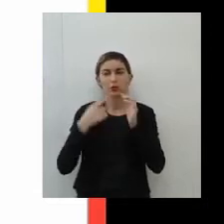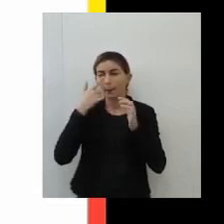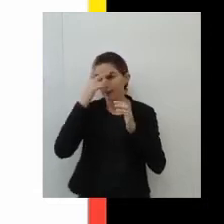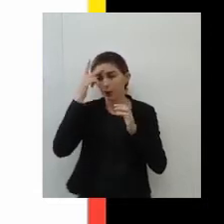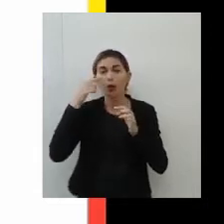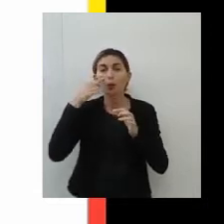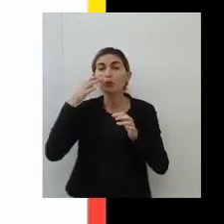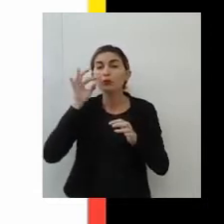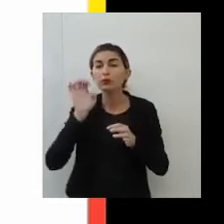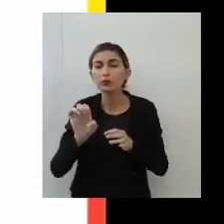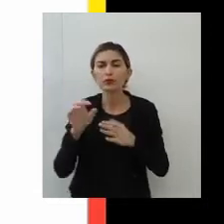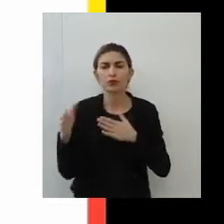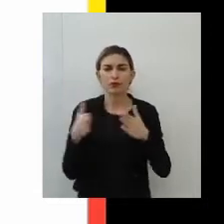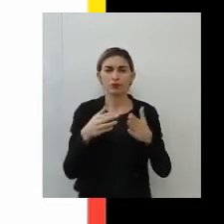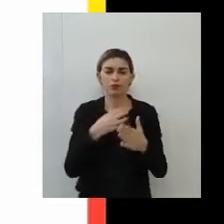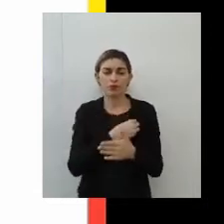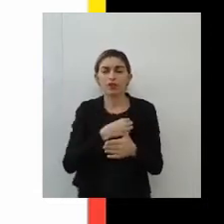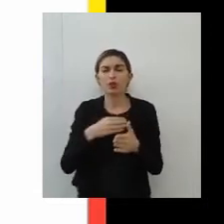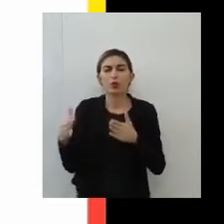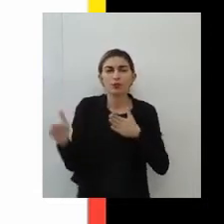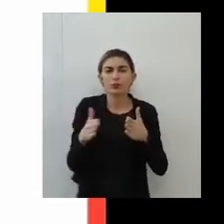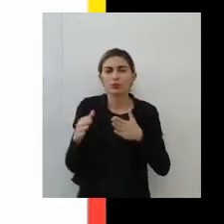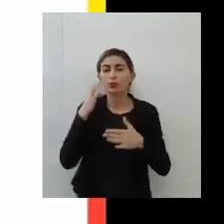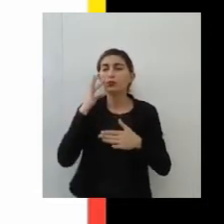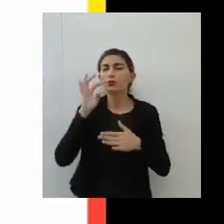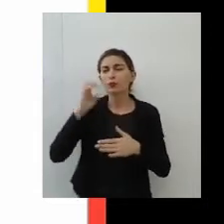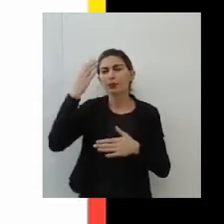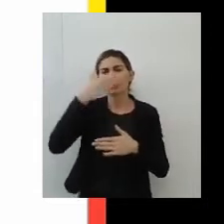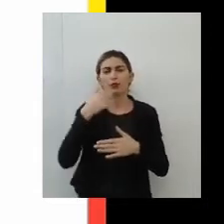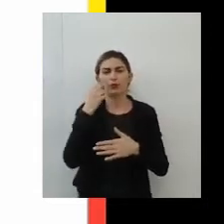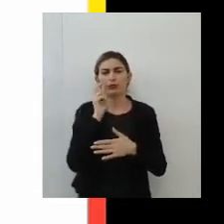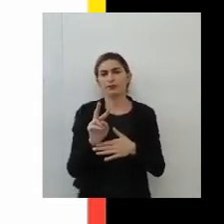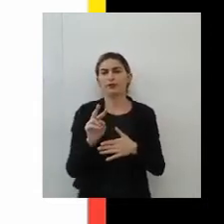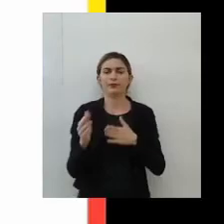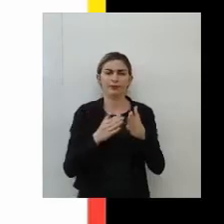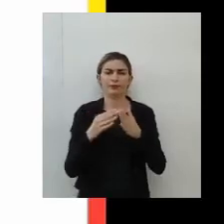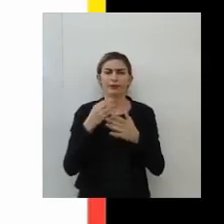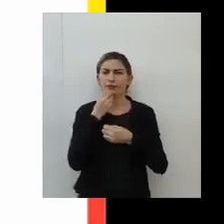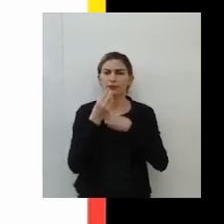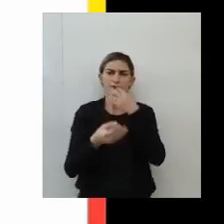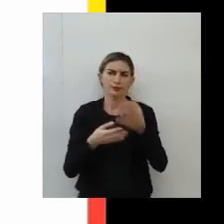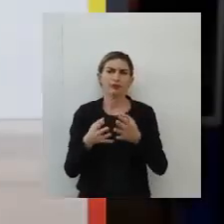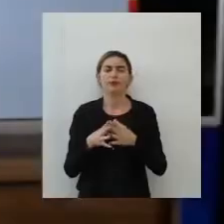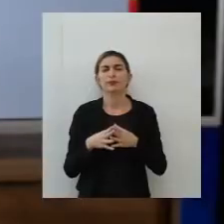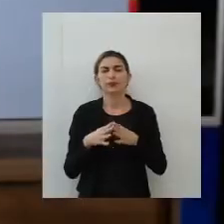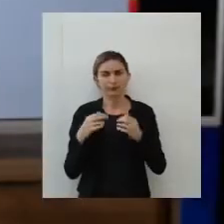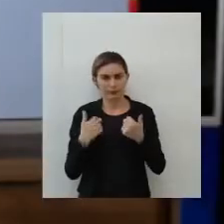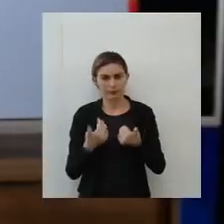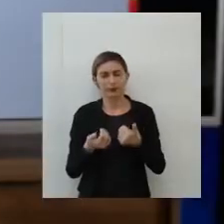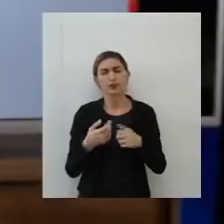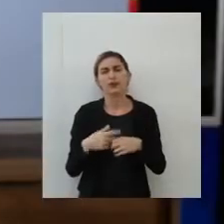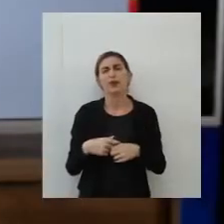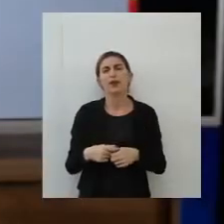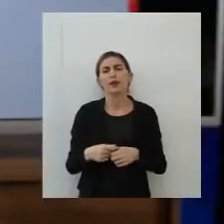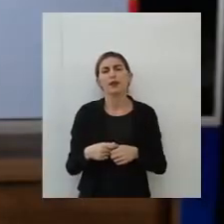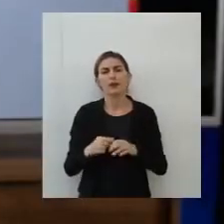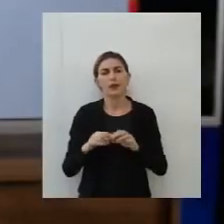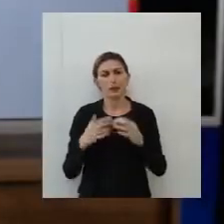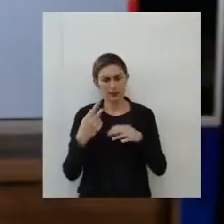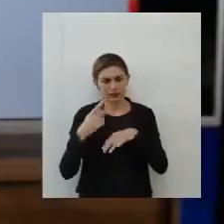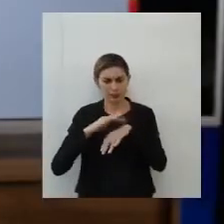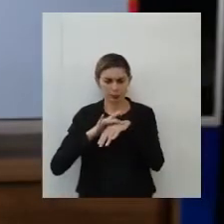do período, o Michel de Piazza. Tá? Corta aqui para mim, por favor. Voltou? Então,